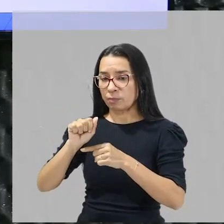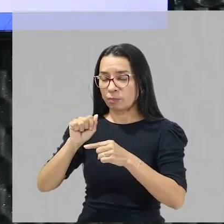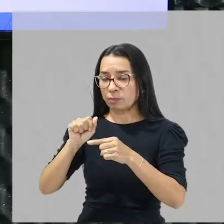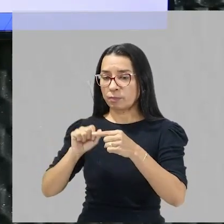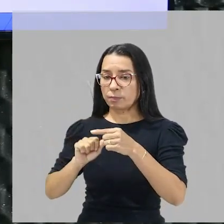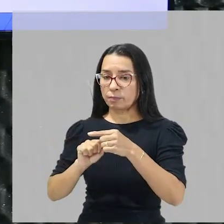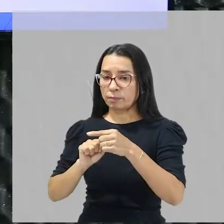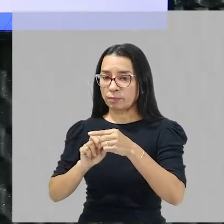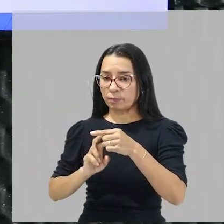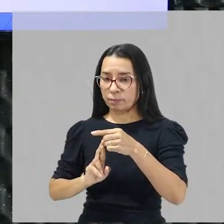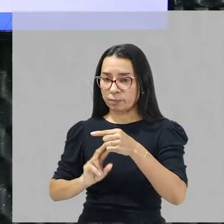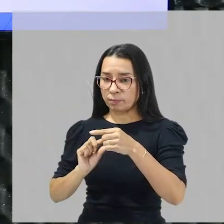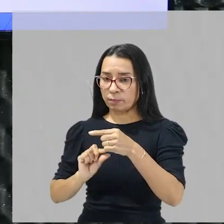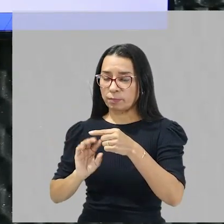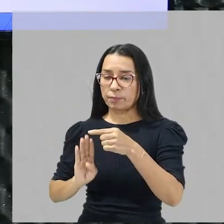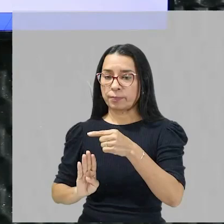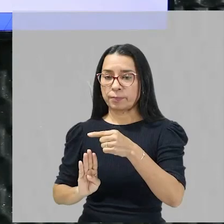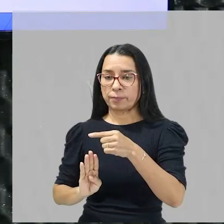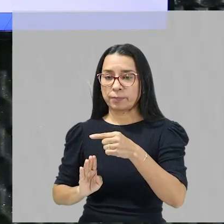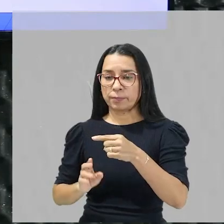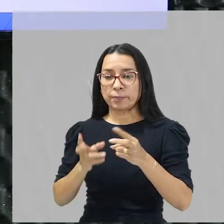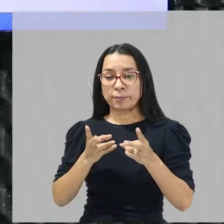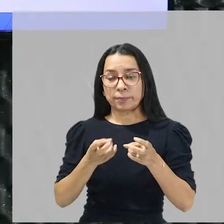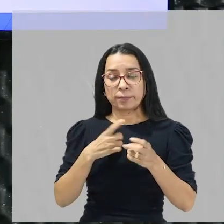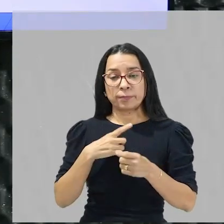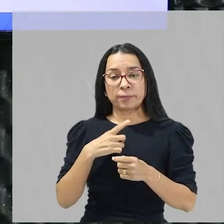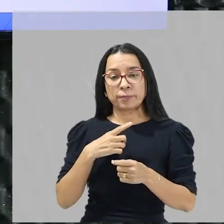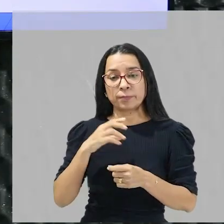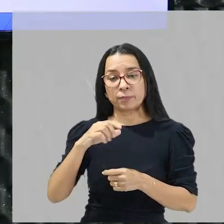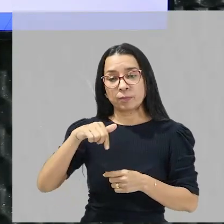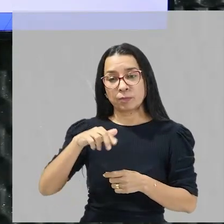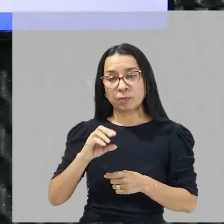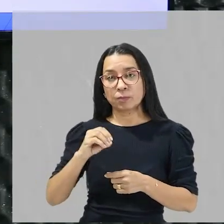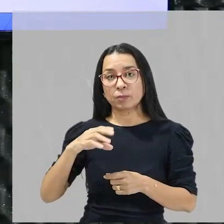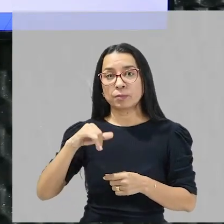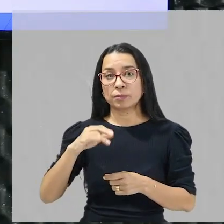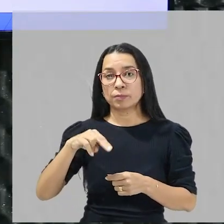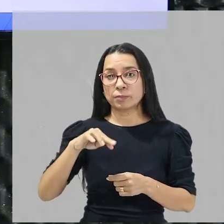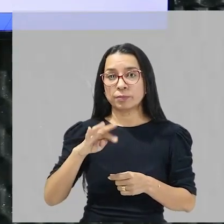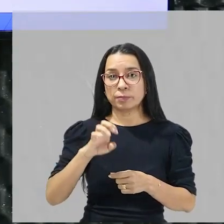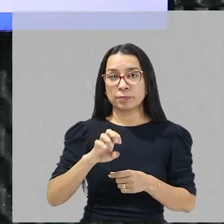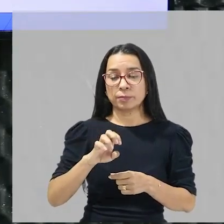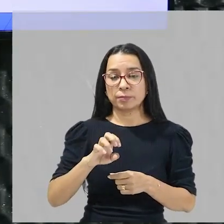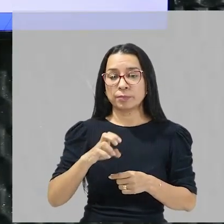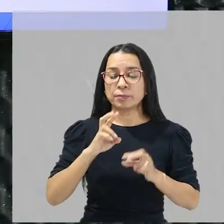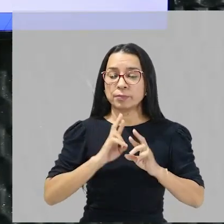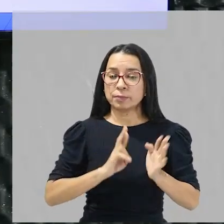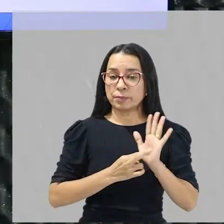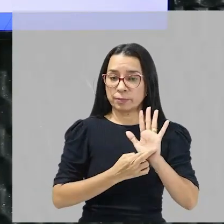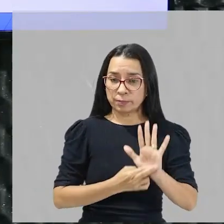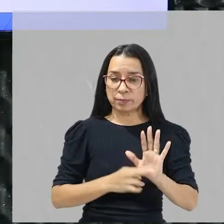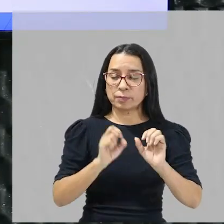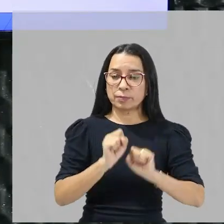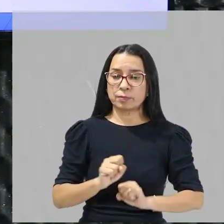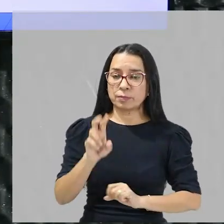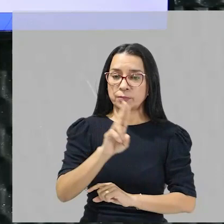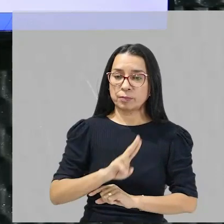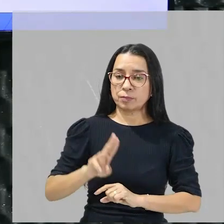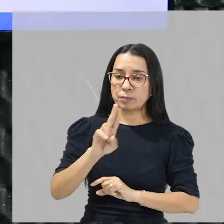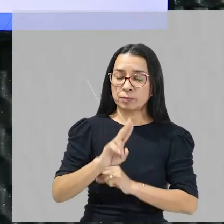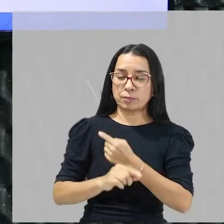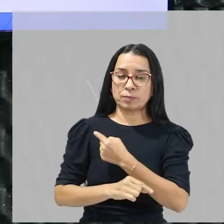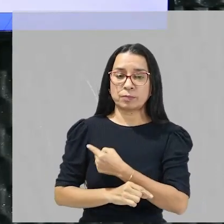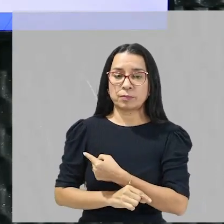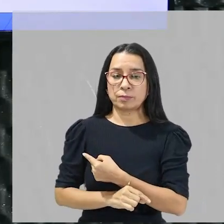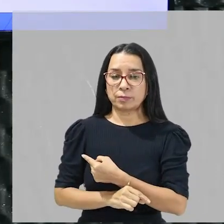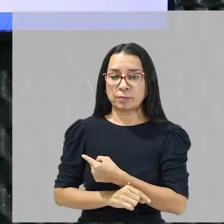tenho um quociente dentro do logaritmo, então, bem aqui, para essa representação aqui, a gente já pode aplicar a propriedade, que diz